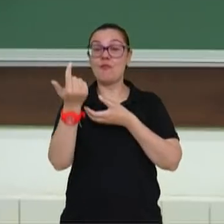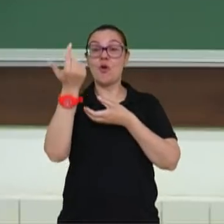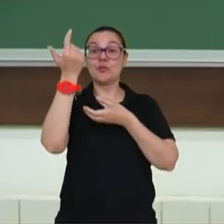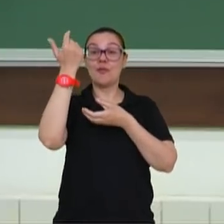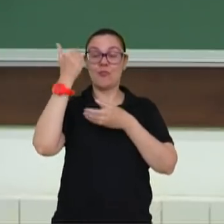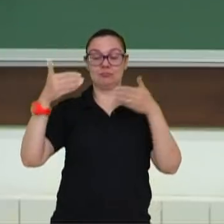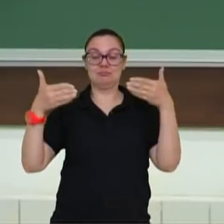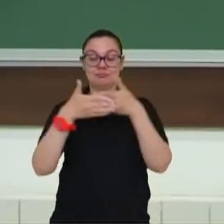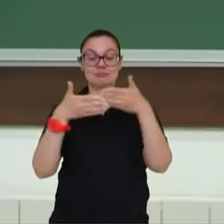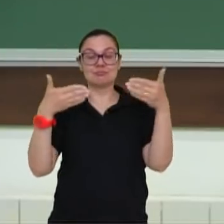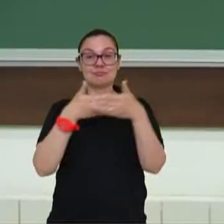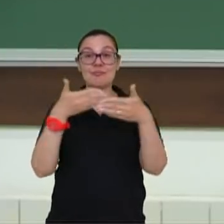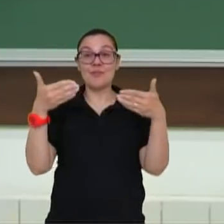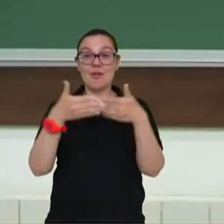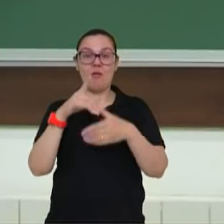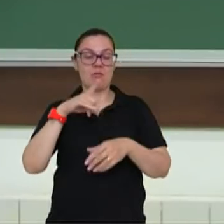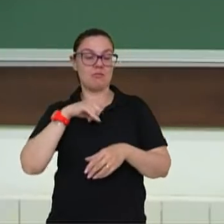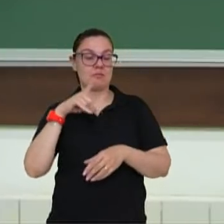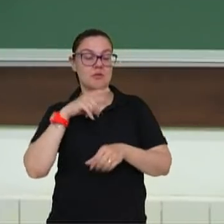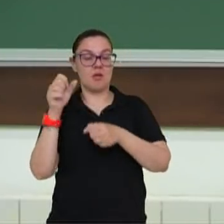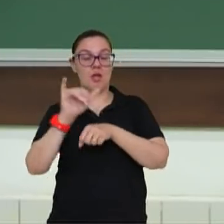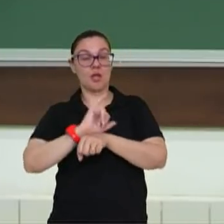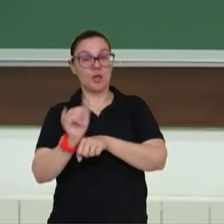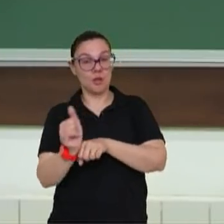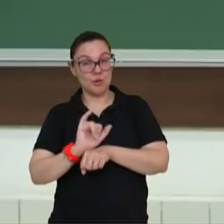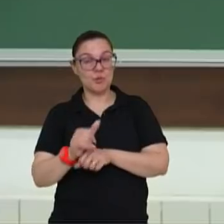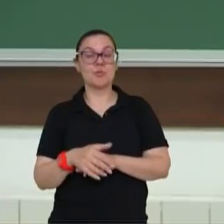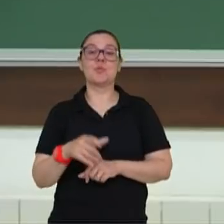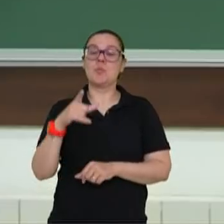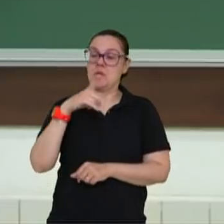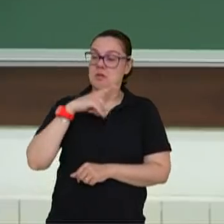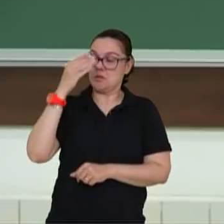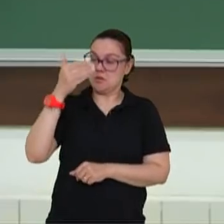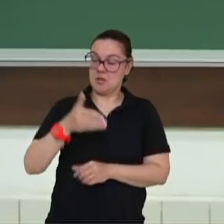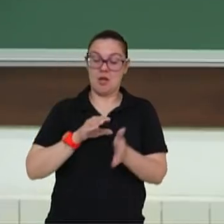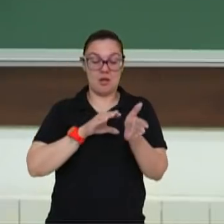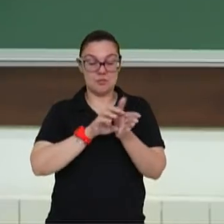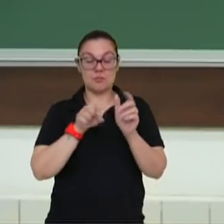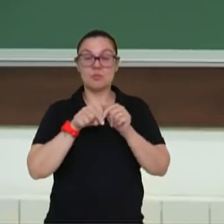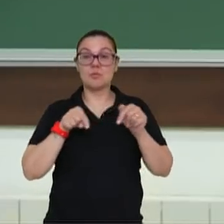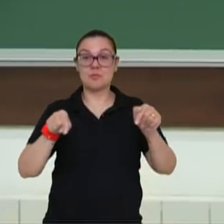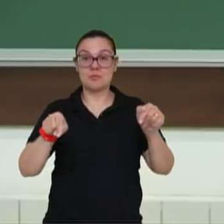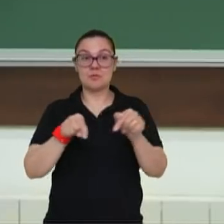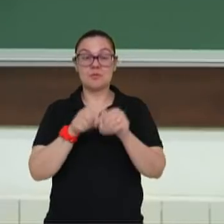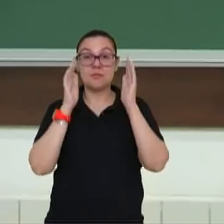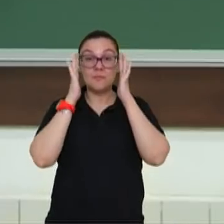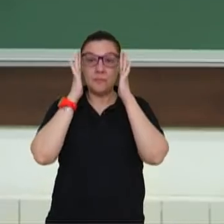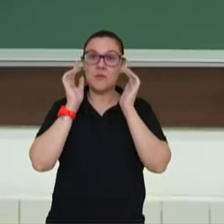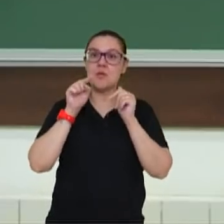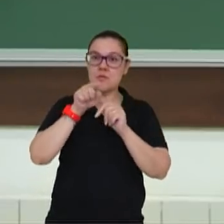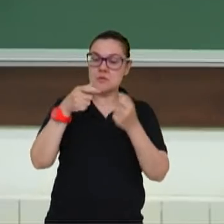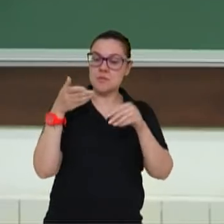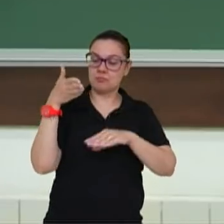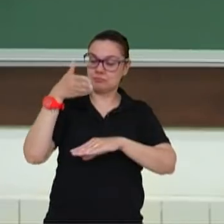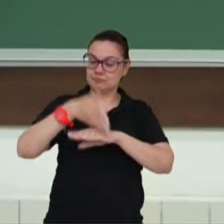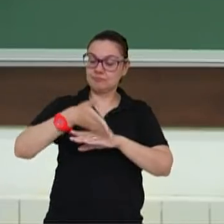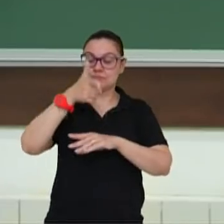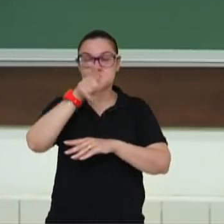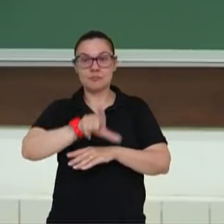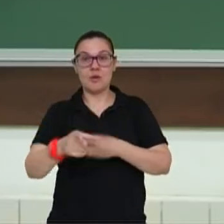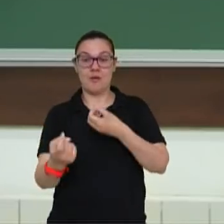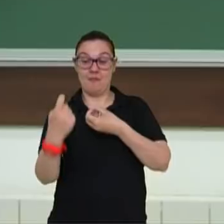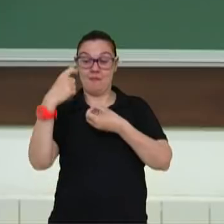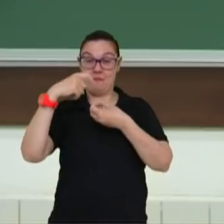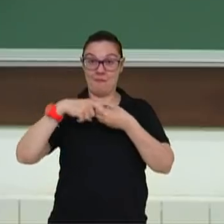os slides que estão no YouTube, está aí também no Classroom, e você deve acessar novamente